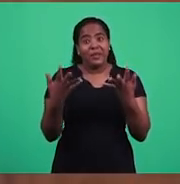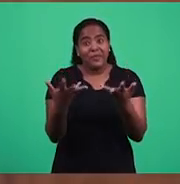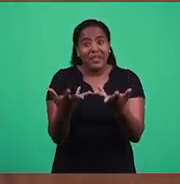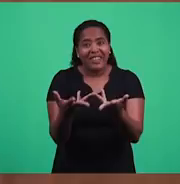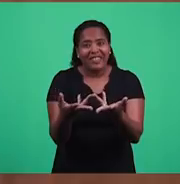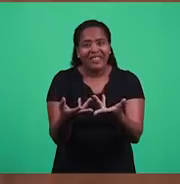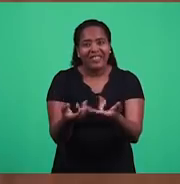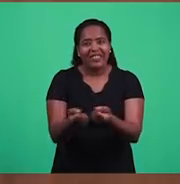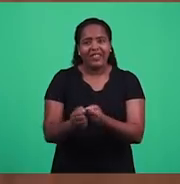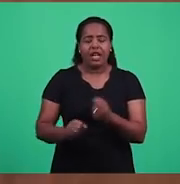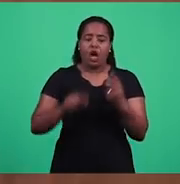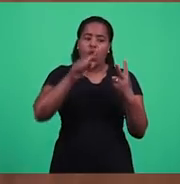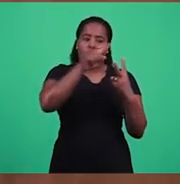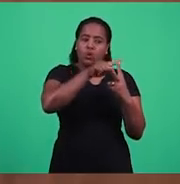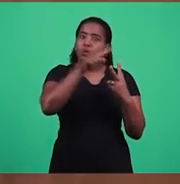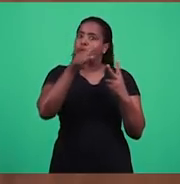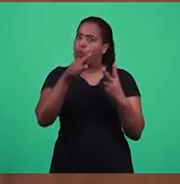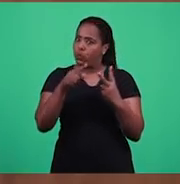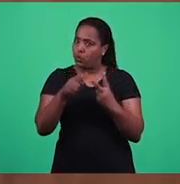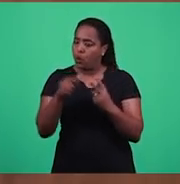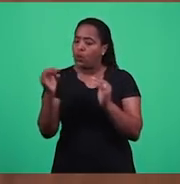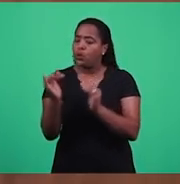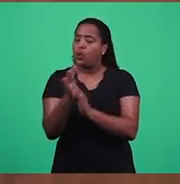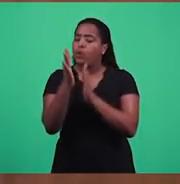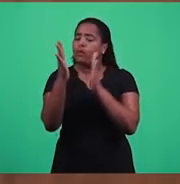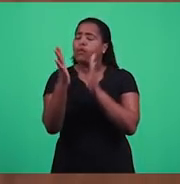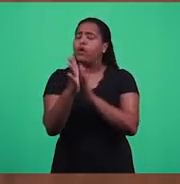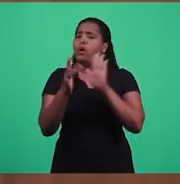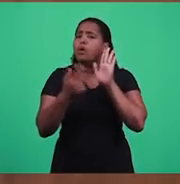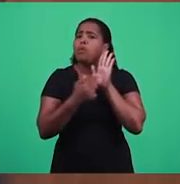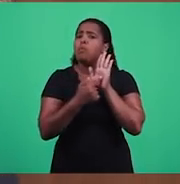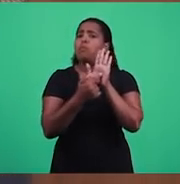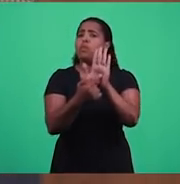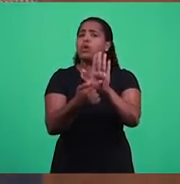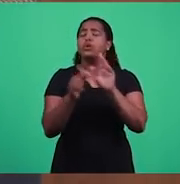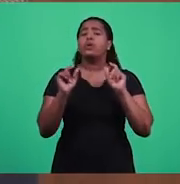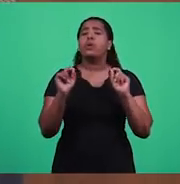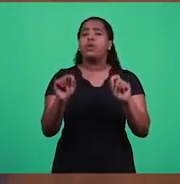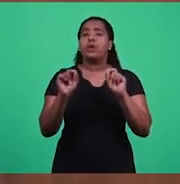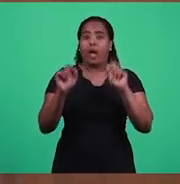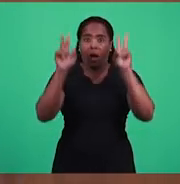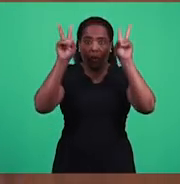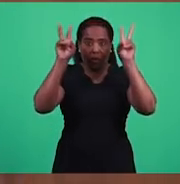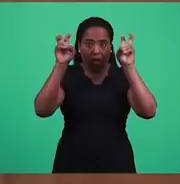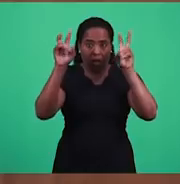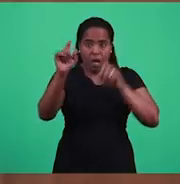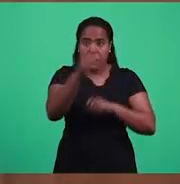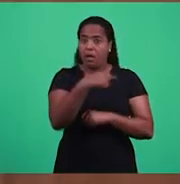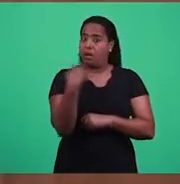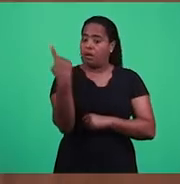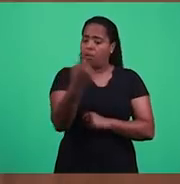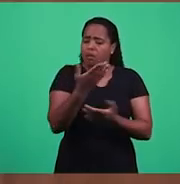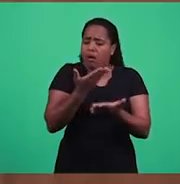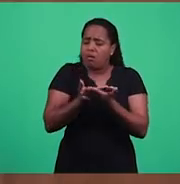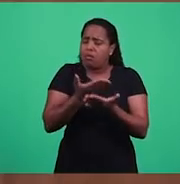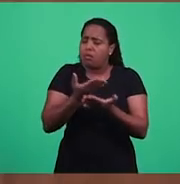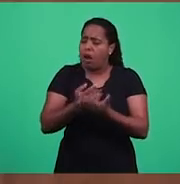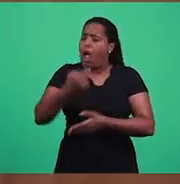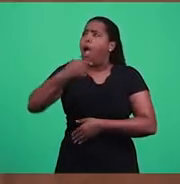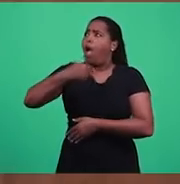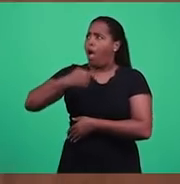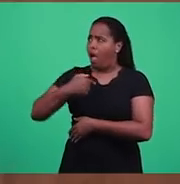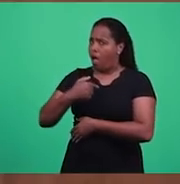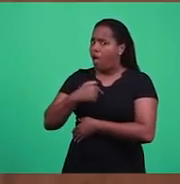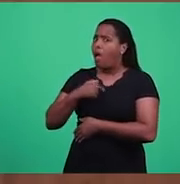Maravilha! Esses dois louvores falaram do tema que nós estamos estudando. Eu temo ao